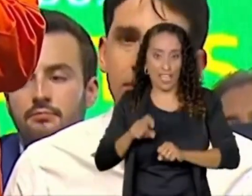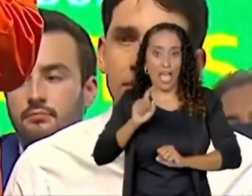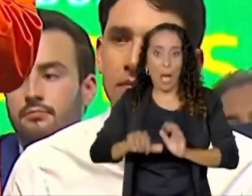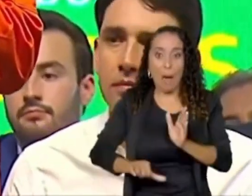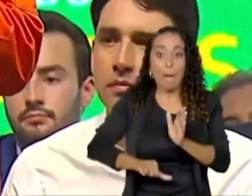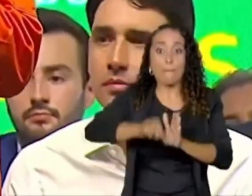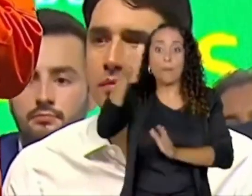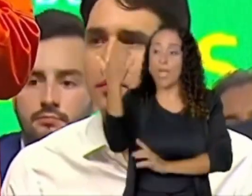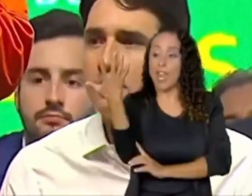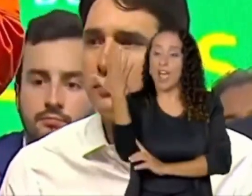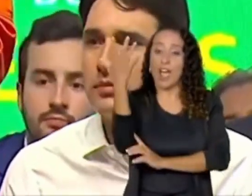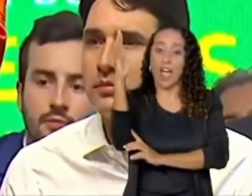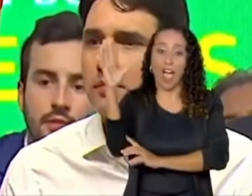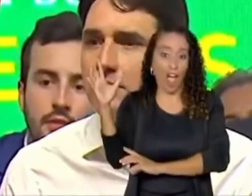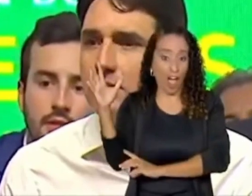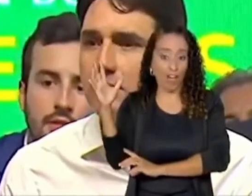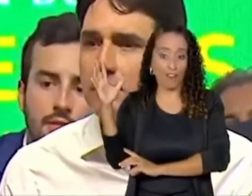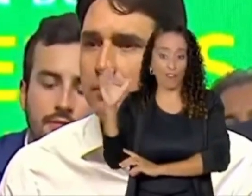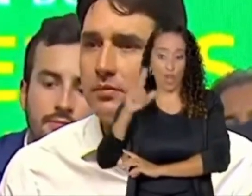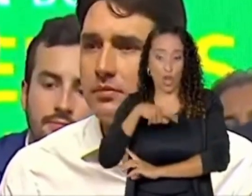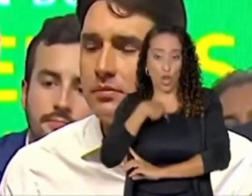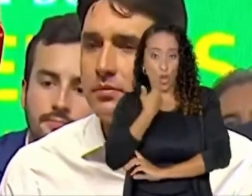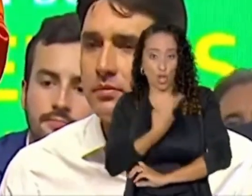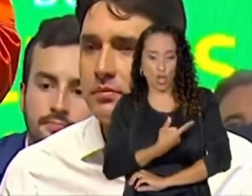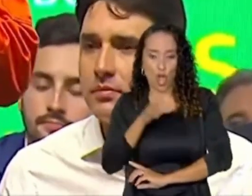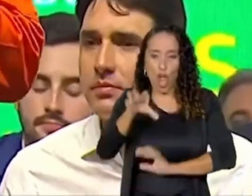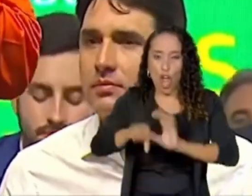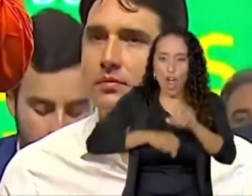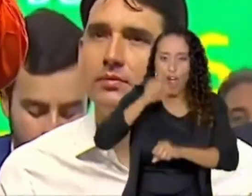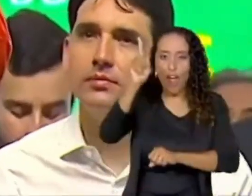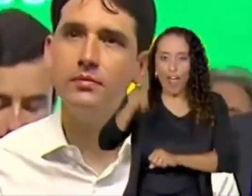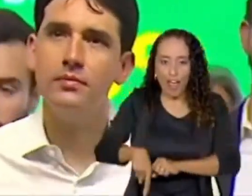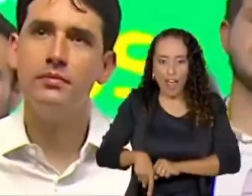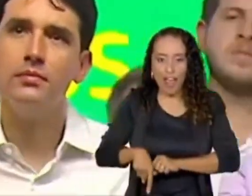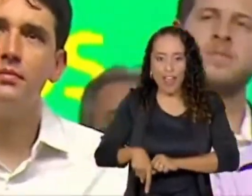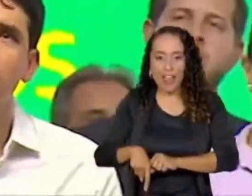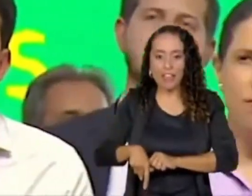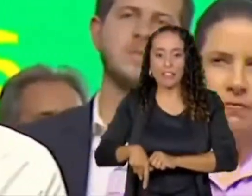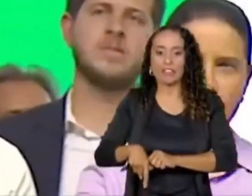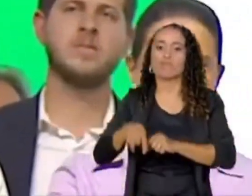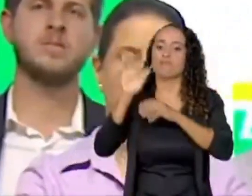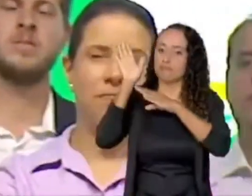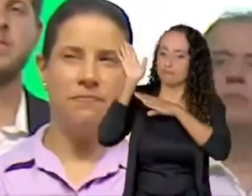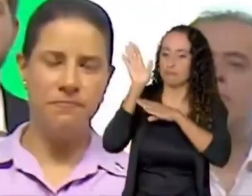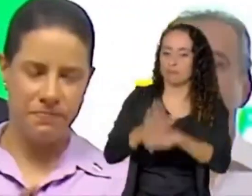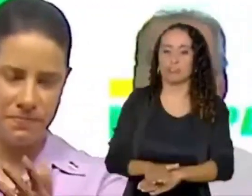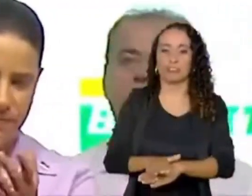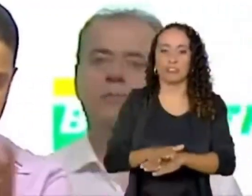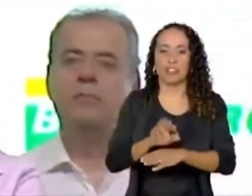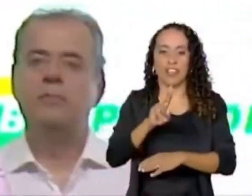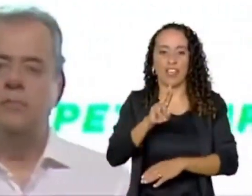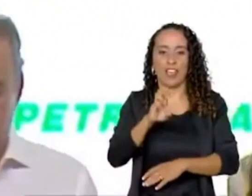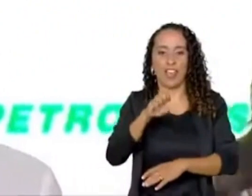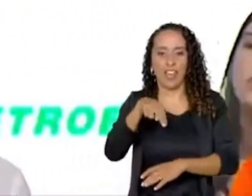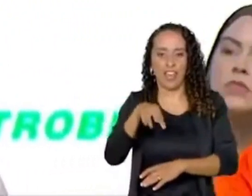árvore frondosa que nós estamos colhendo é a cooperação da Renest.